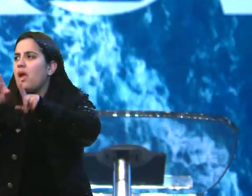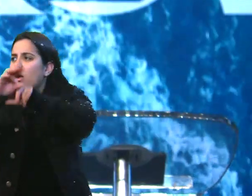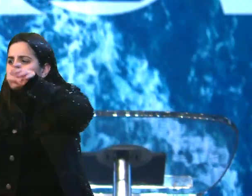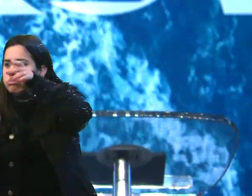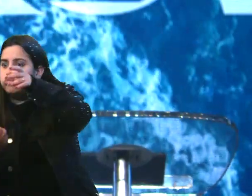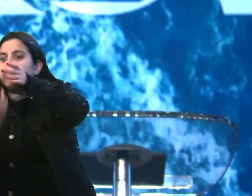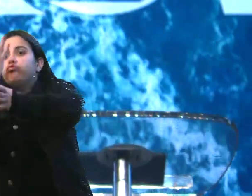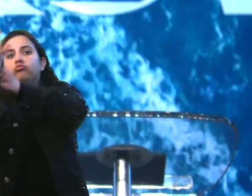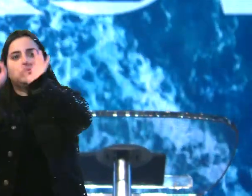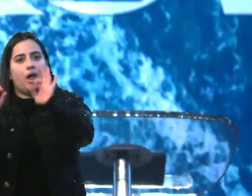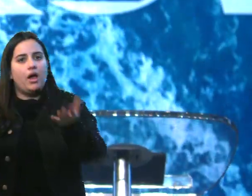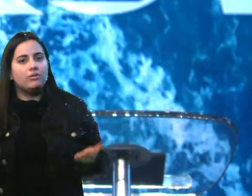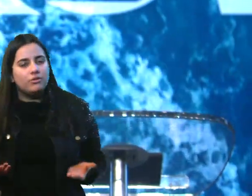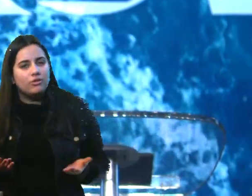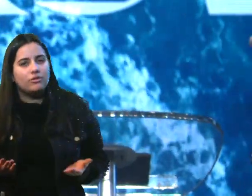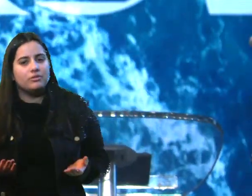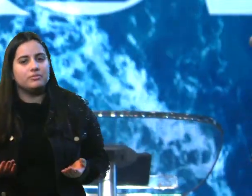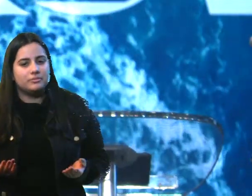fruto?